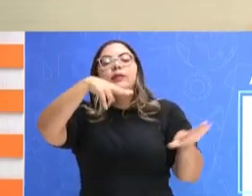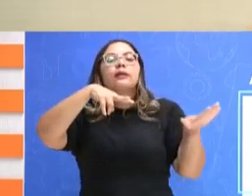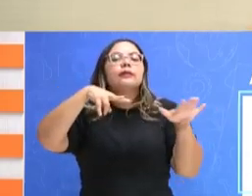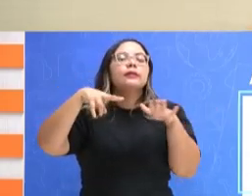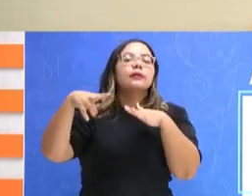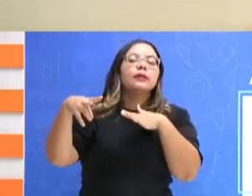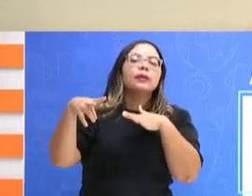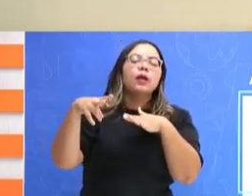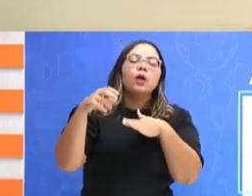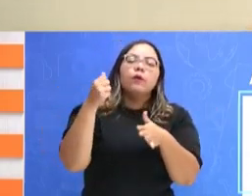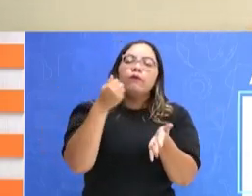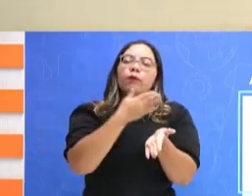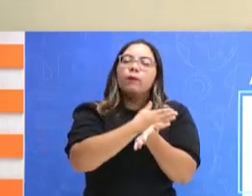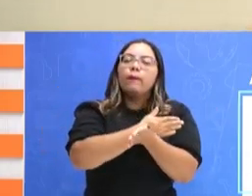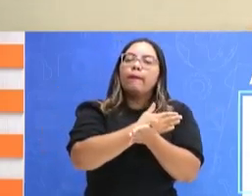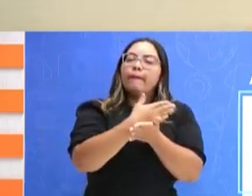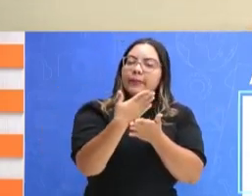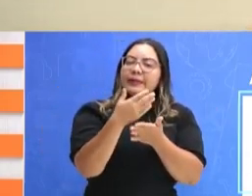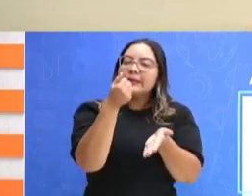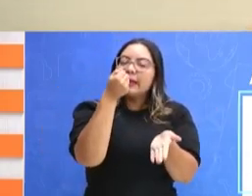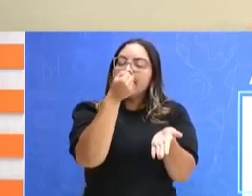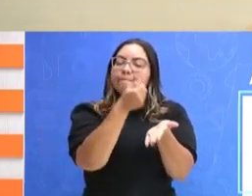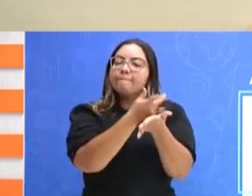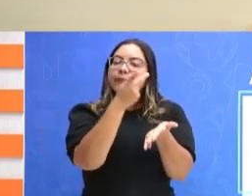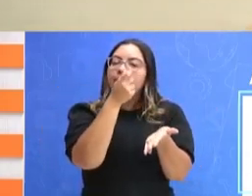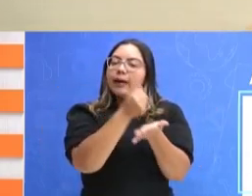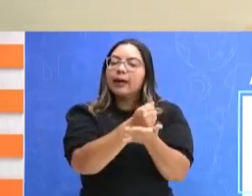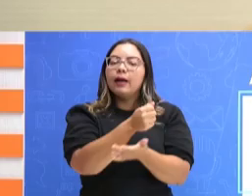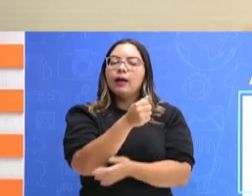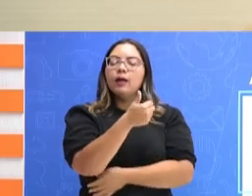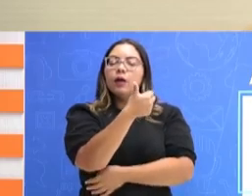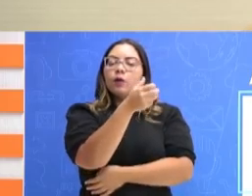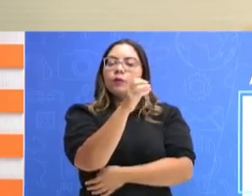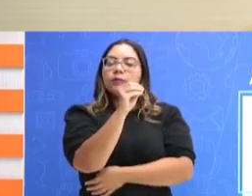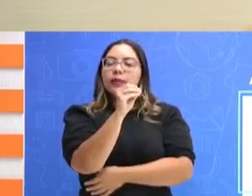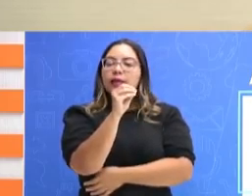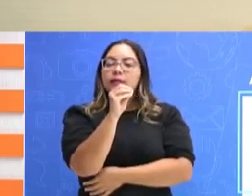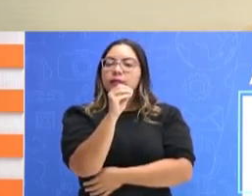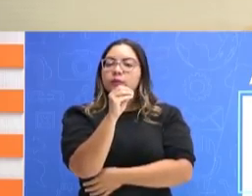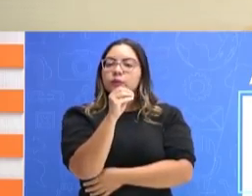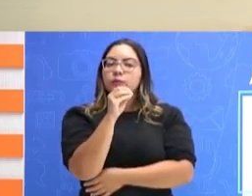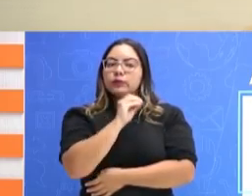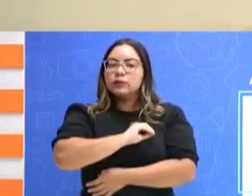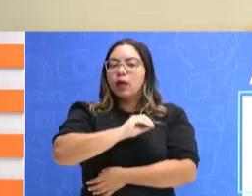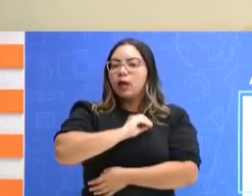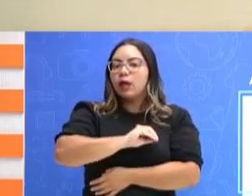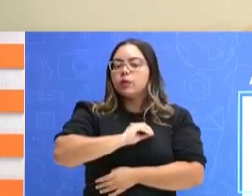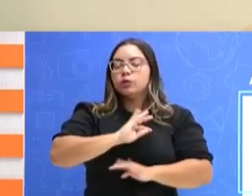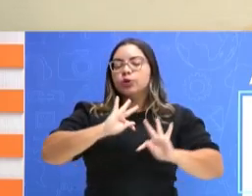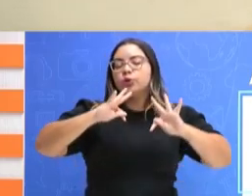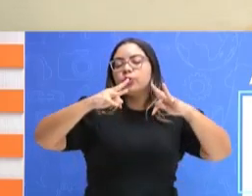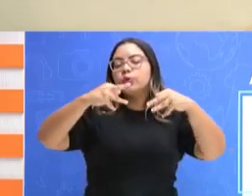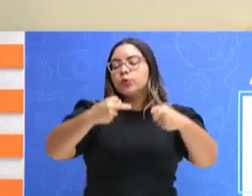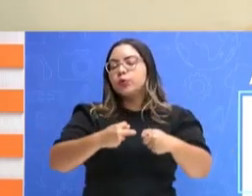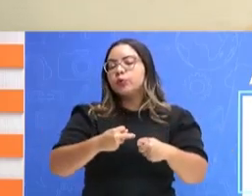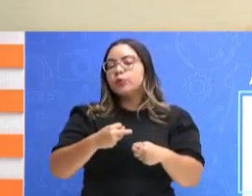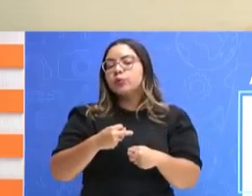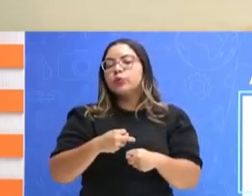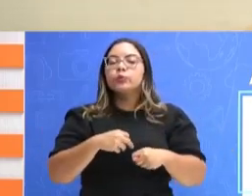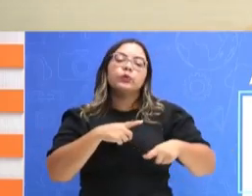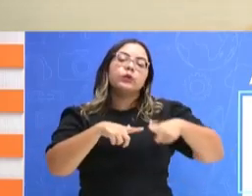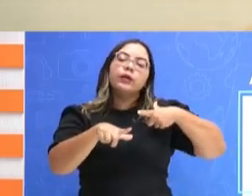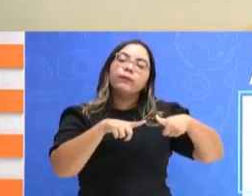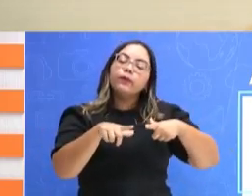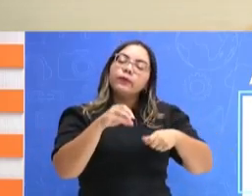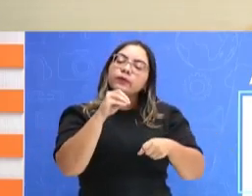começo de médio de ato de apagar o 13º salário de todos os funcionários do município de Caxias notícias